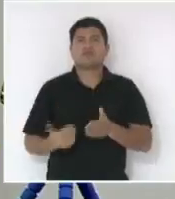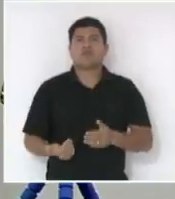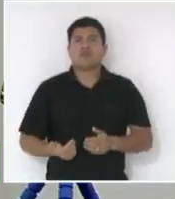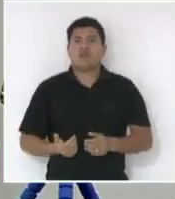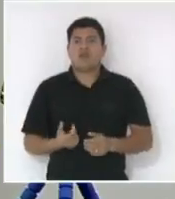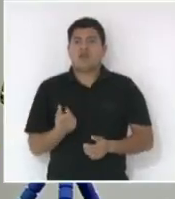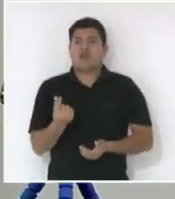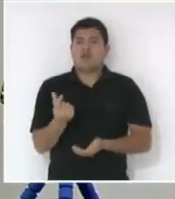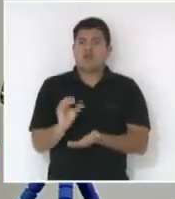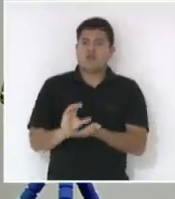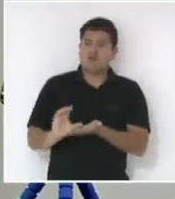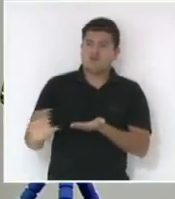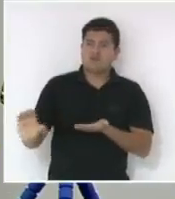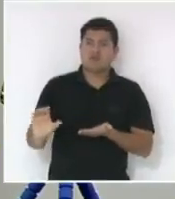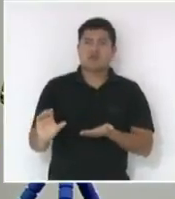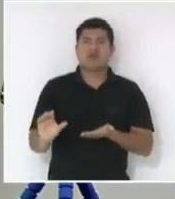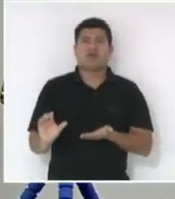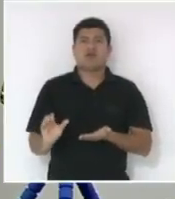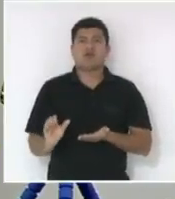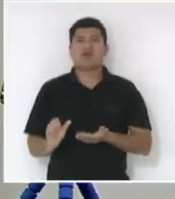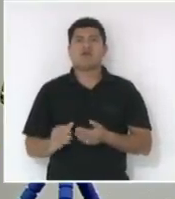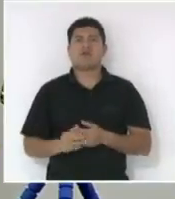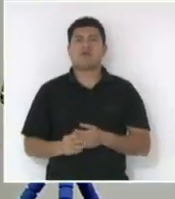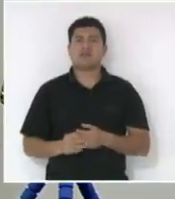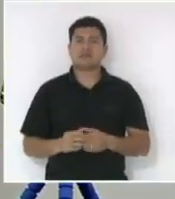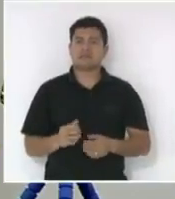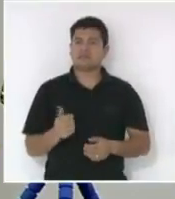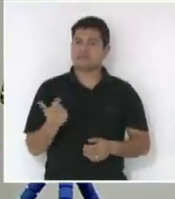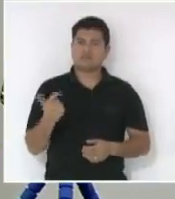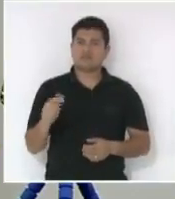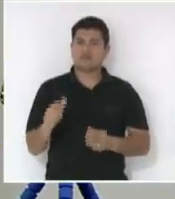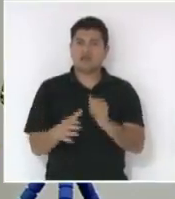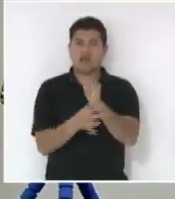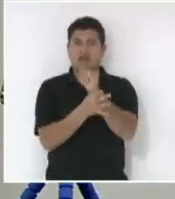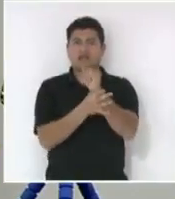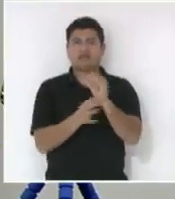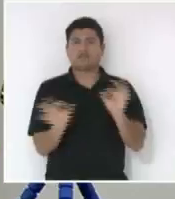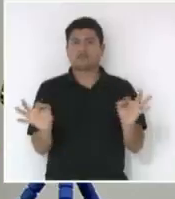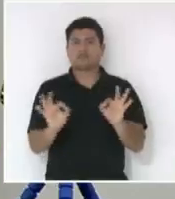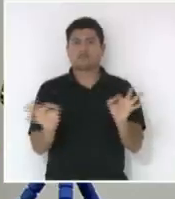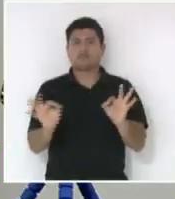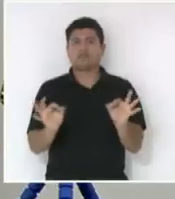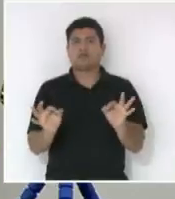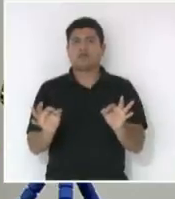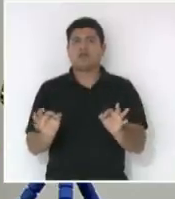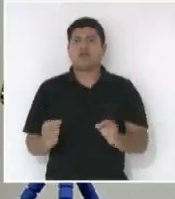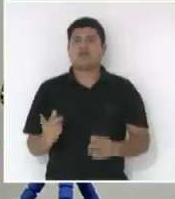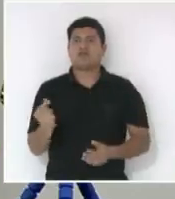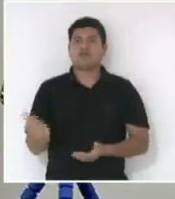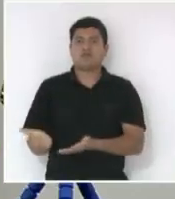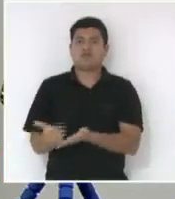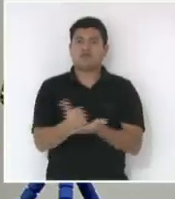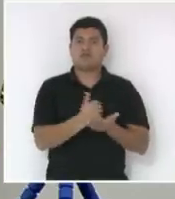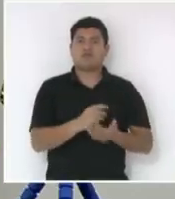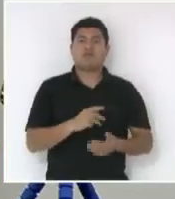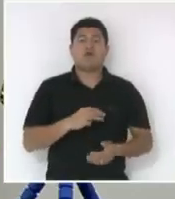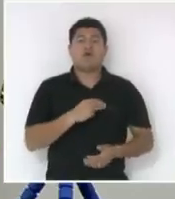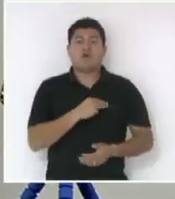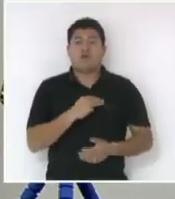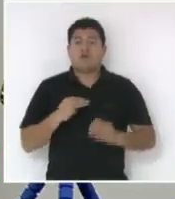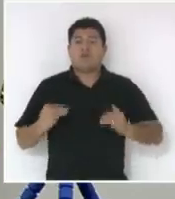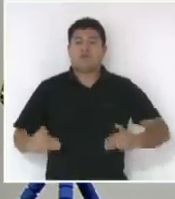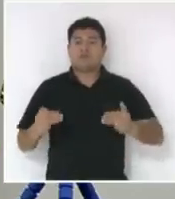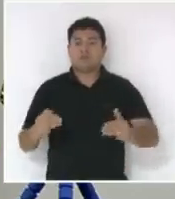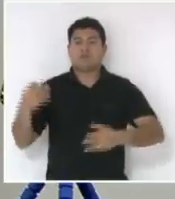recursos da Fonte 100, mesmo sem ter a garantia dos recursos do Ministério da Justiça, que por